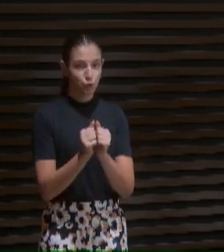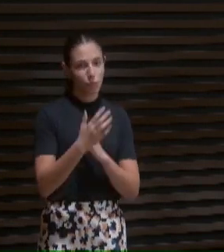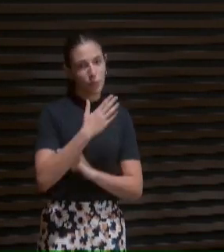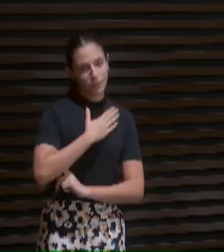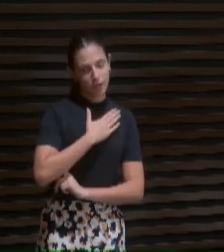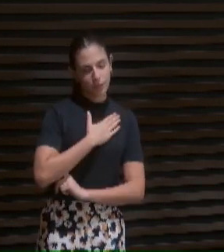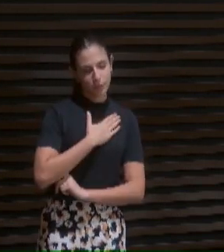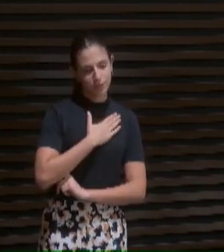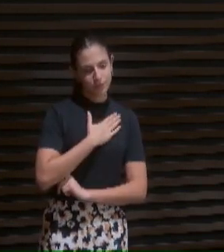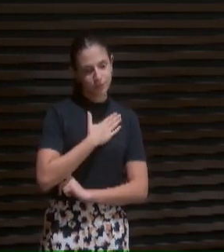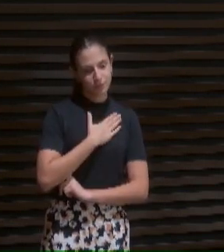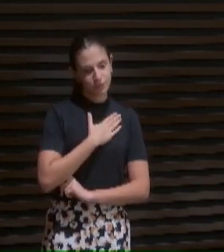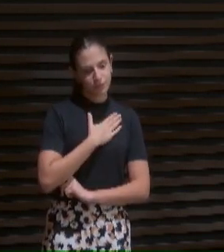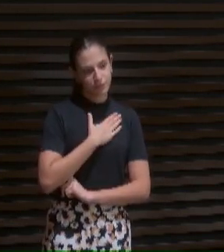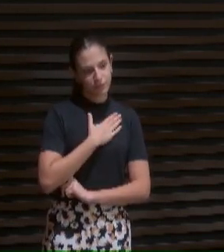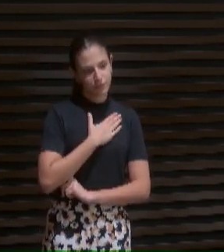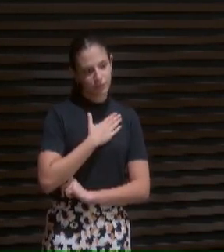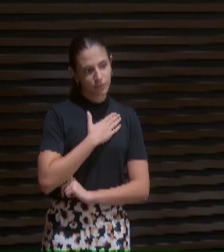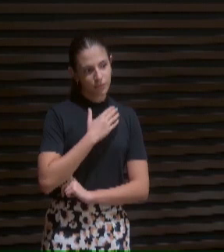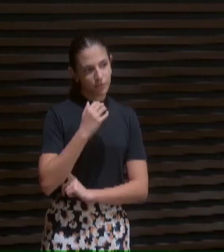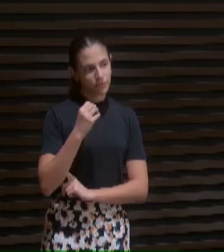E disse, na casa de meu pai,